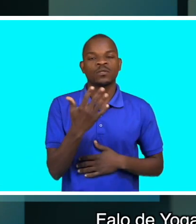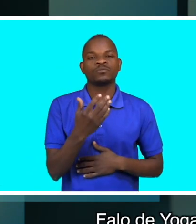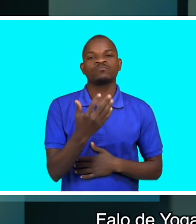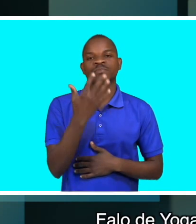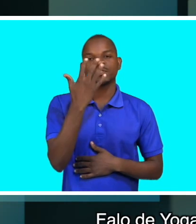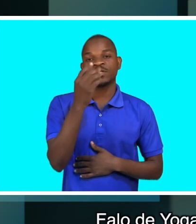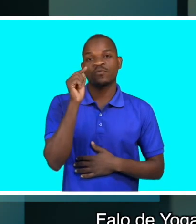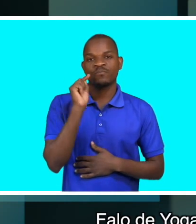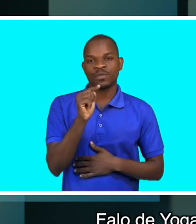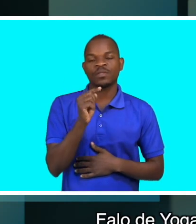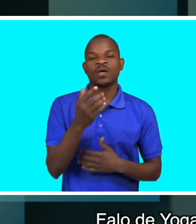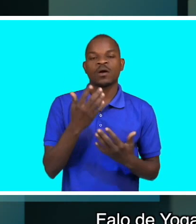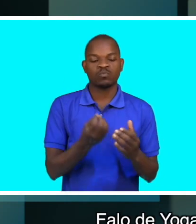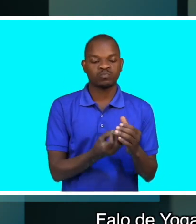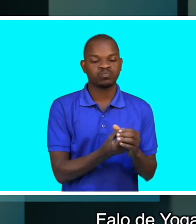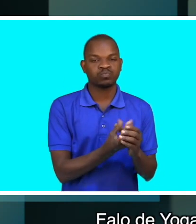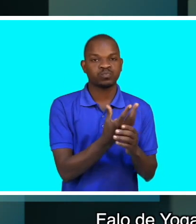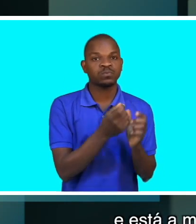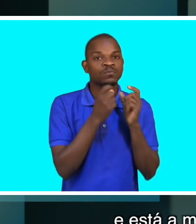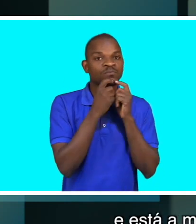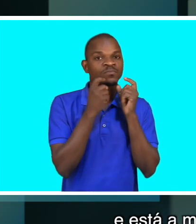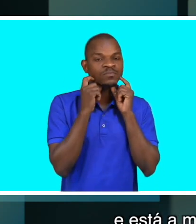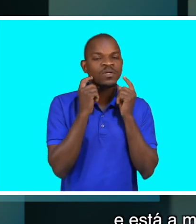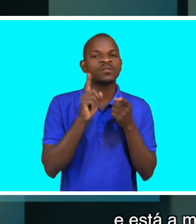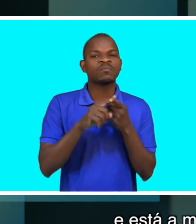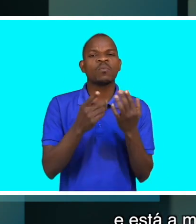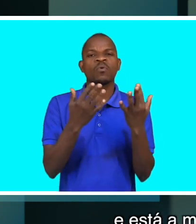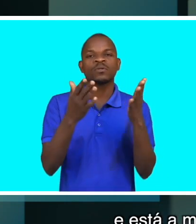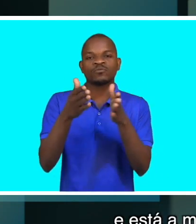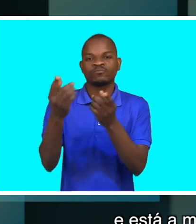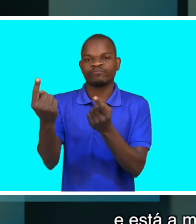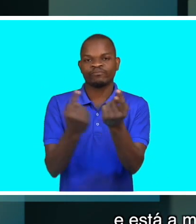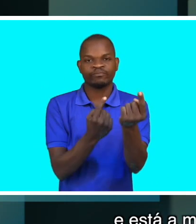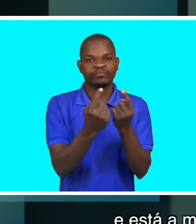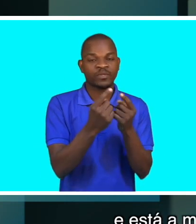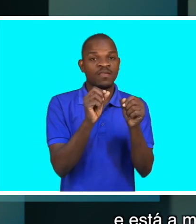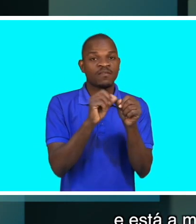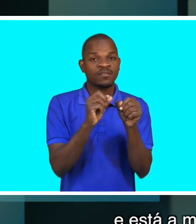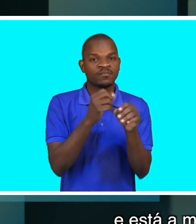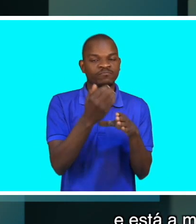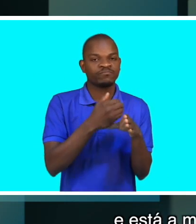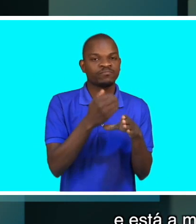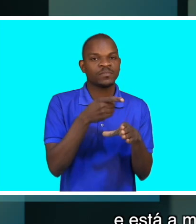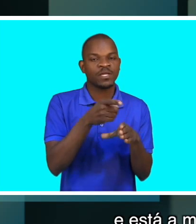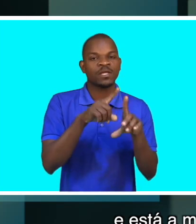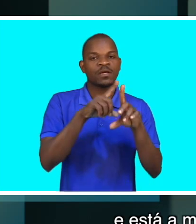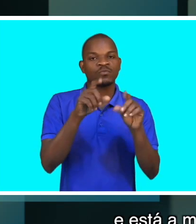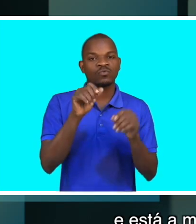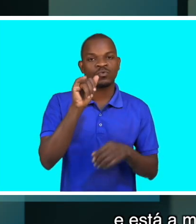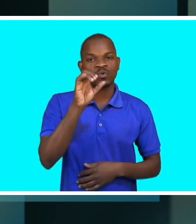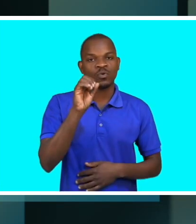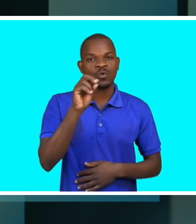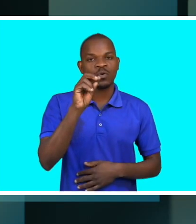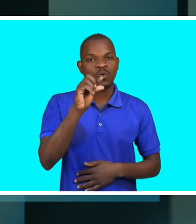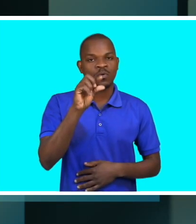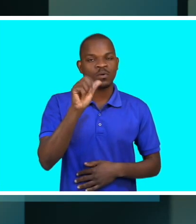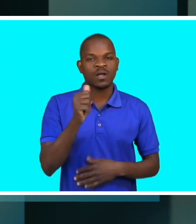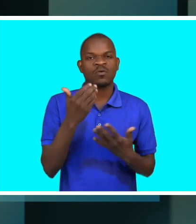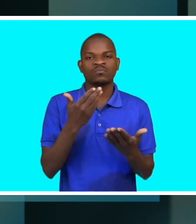surgiu E naturalmente hoje está em Moçambique Que está a movimentar muitas pessoas a prática desta modalidade